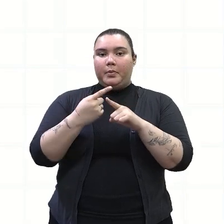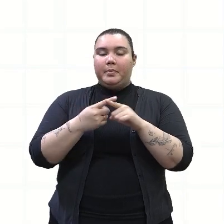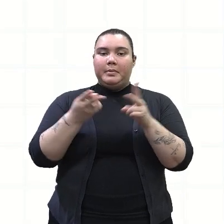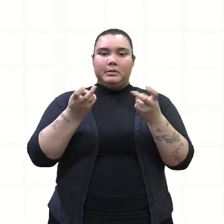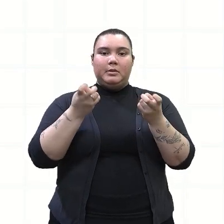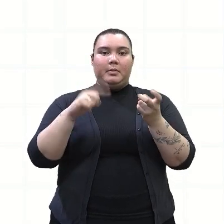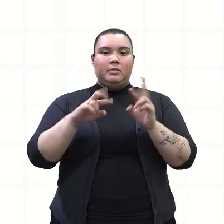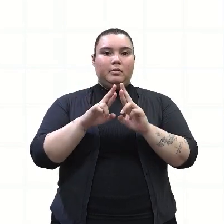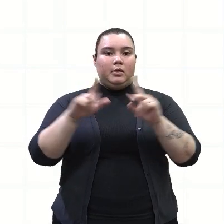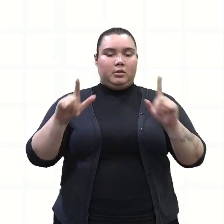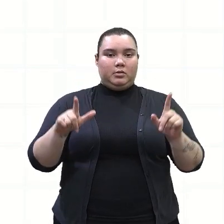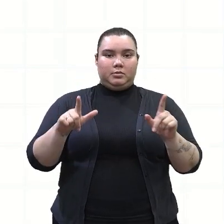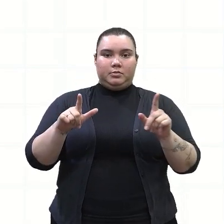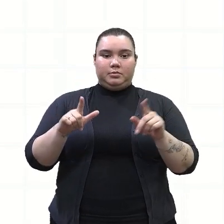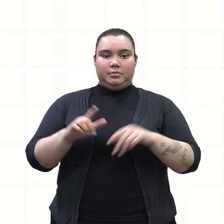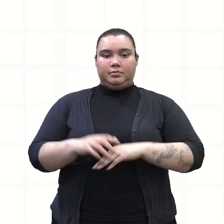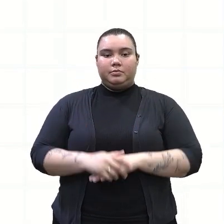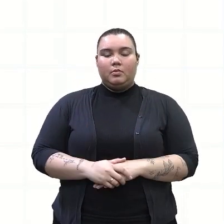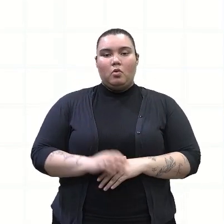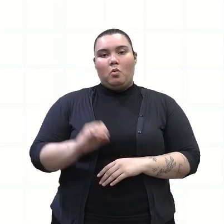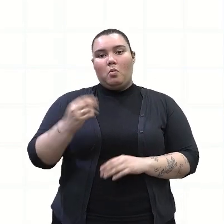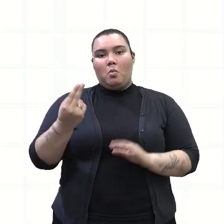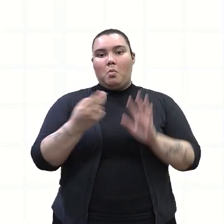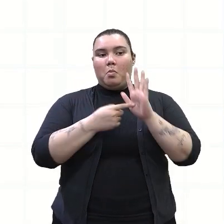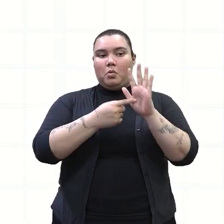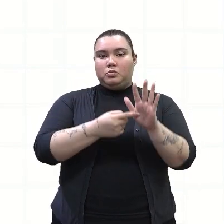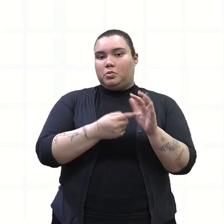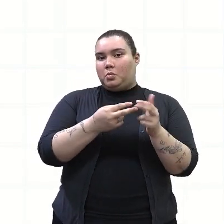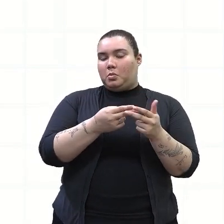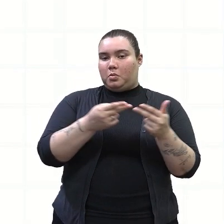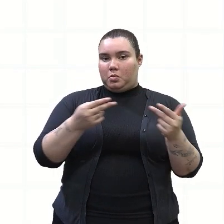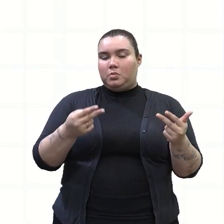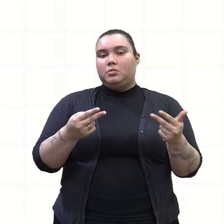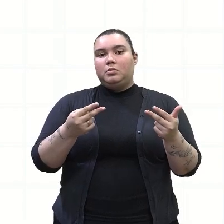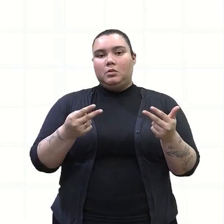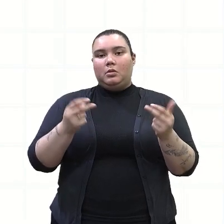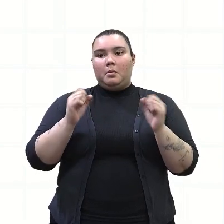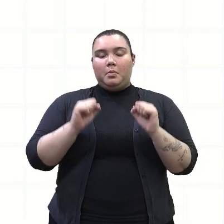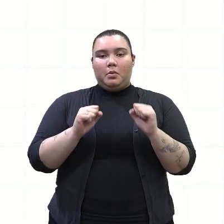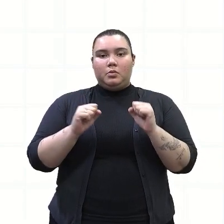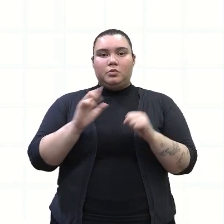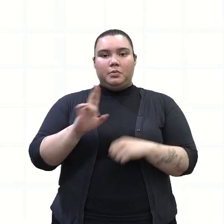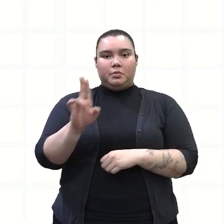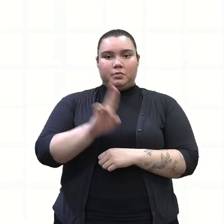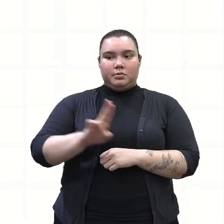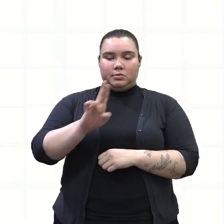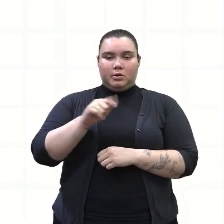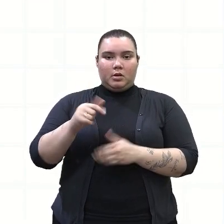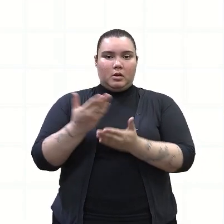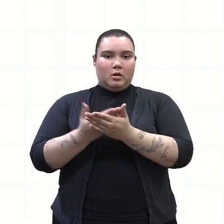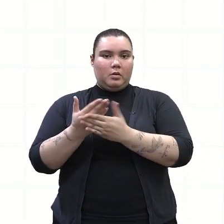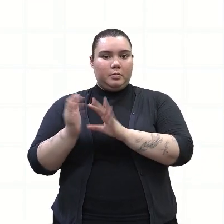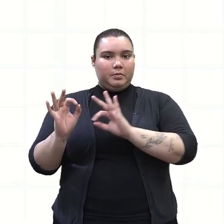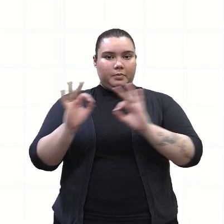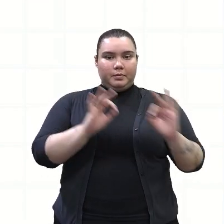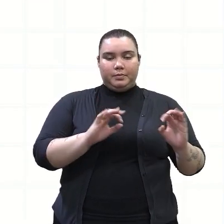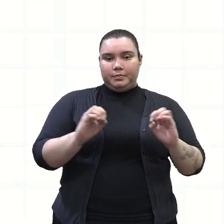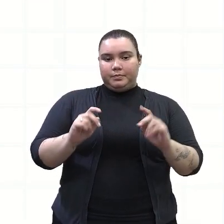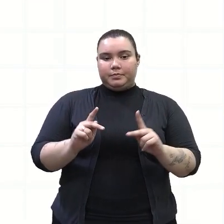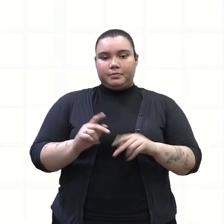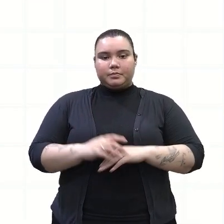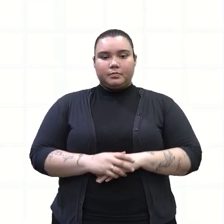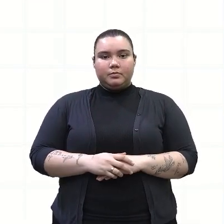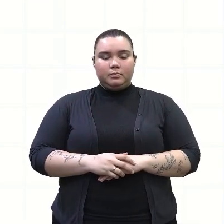das demais. Ou quer mostrar algo, né, que possa ser aplicado aqui durante a aula. Então aqui,